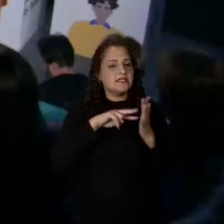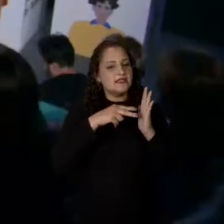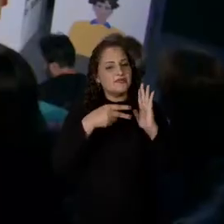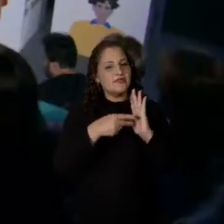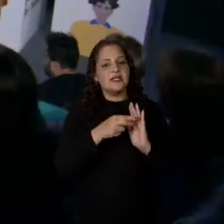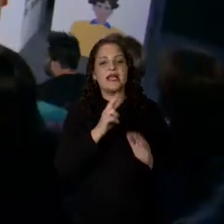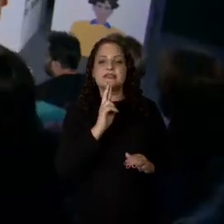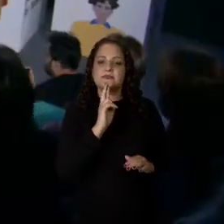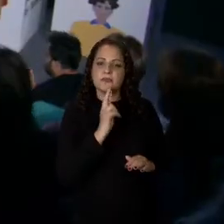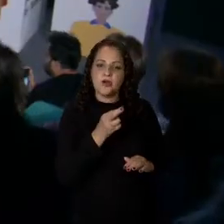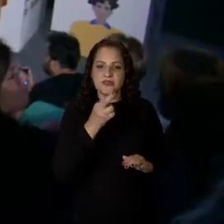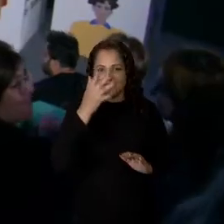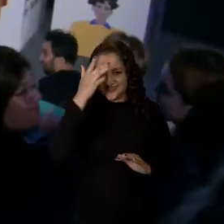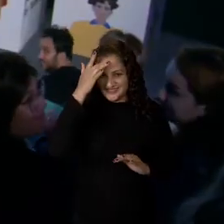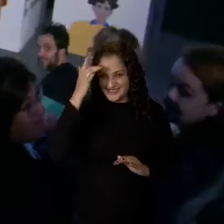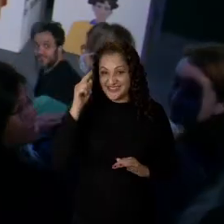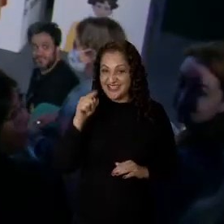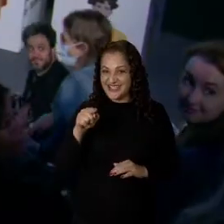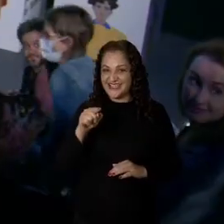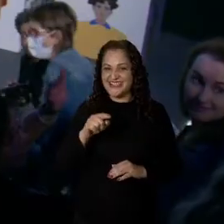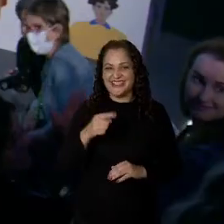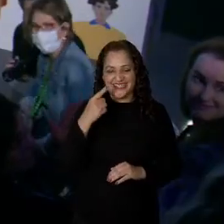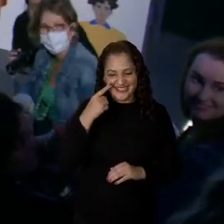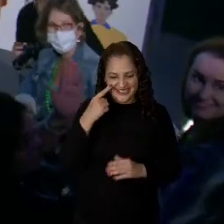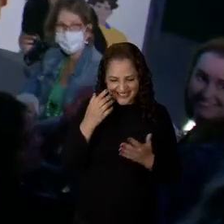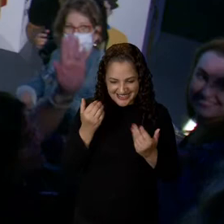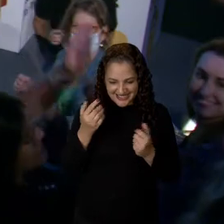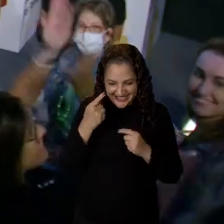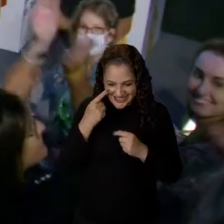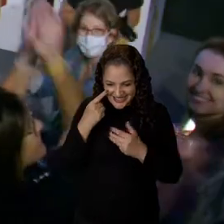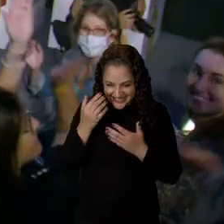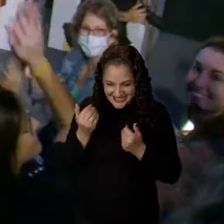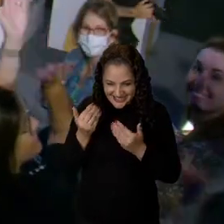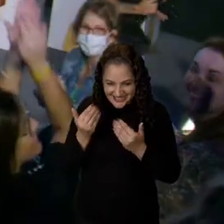esse sujeito é o Elvio, que está sentado ali. Levanta, Elvio!